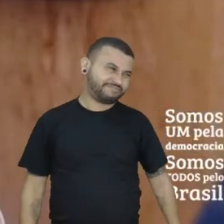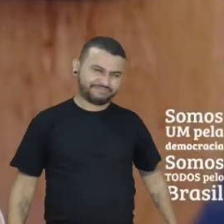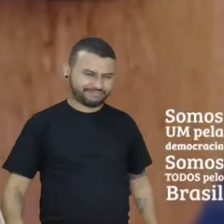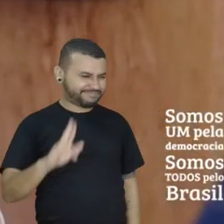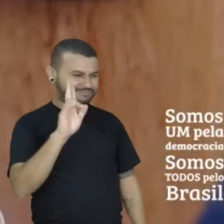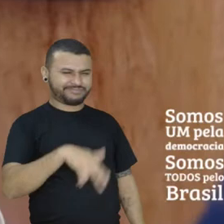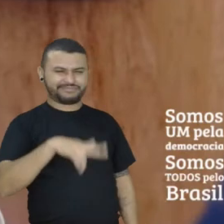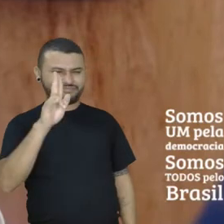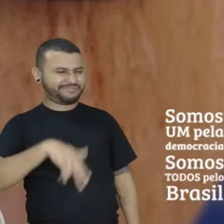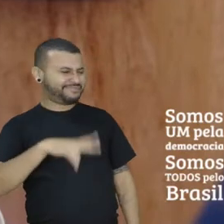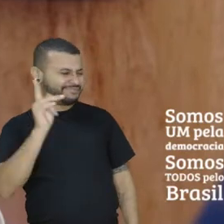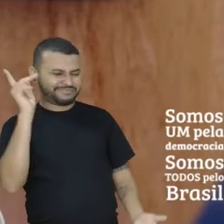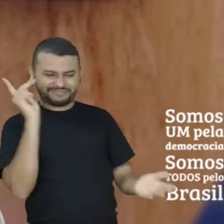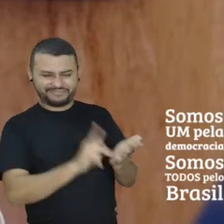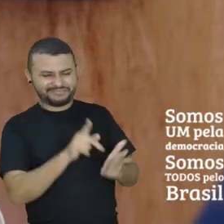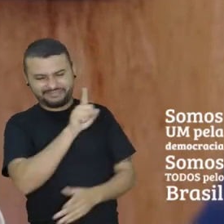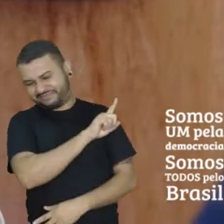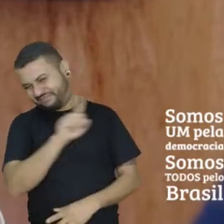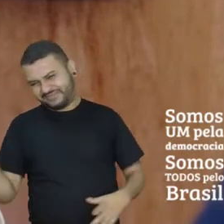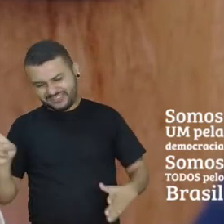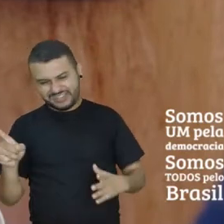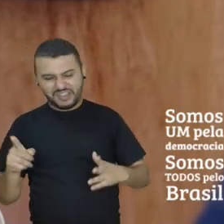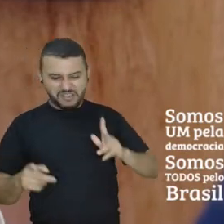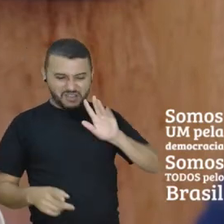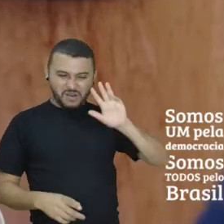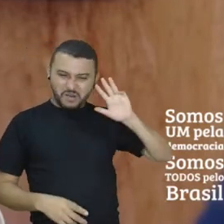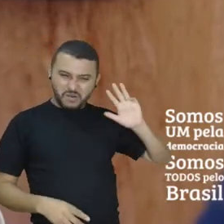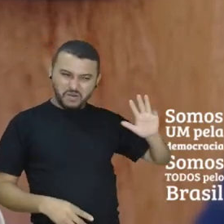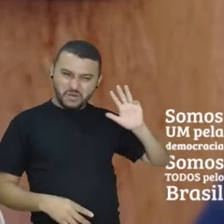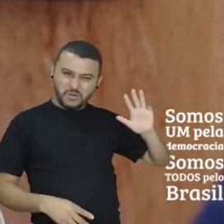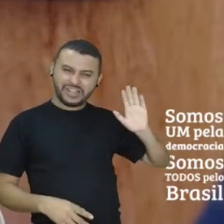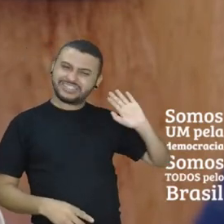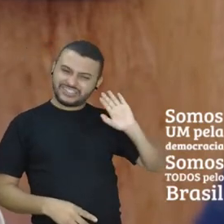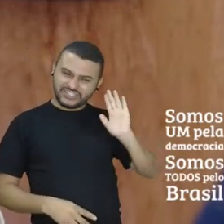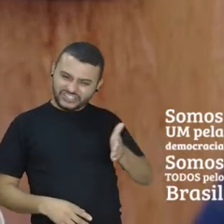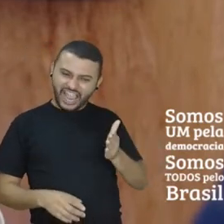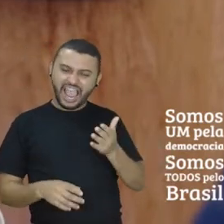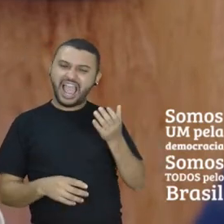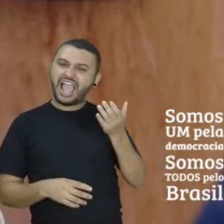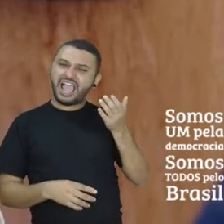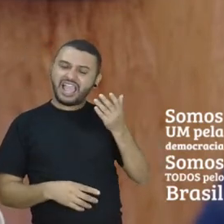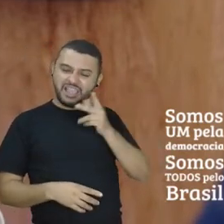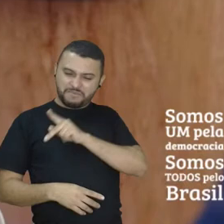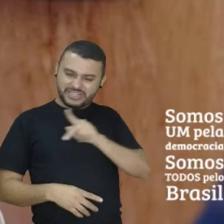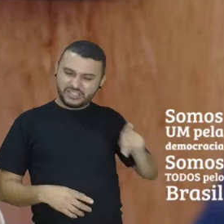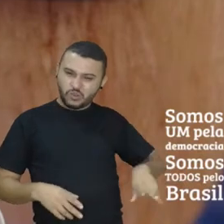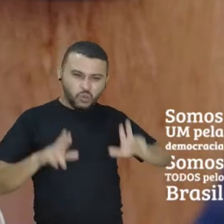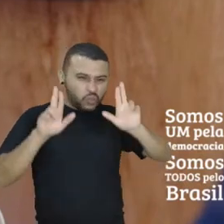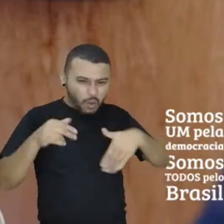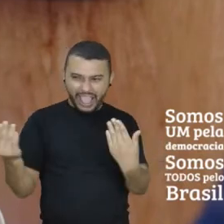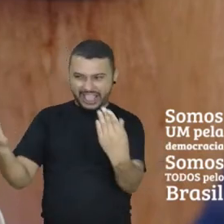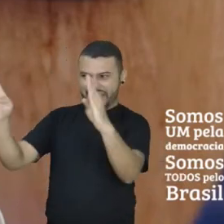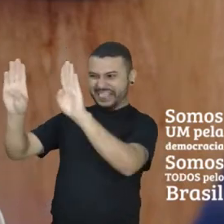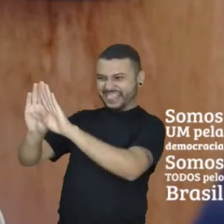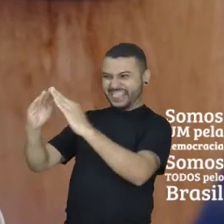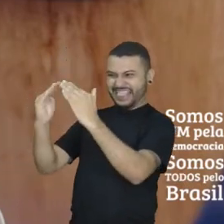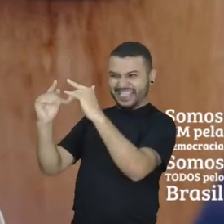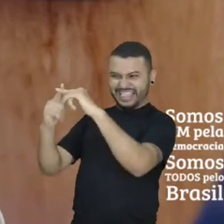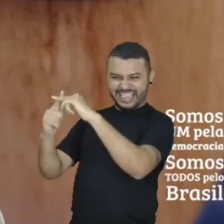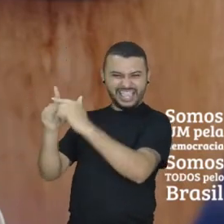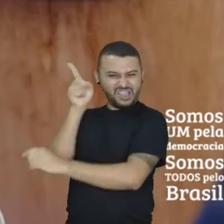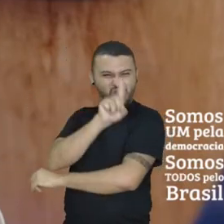nenhuma hipótese. Primeiro, o presidente Lula já foi presidente 8 anos e não fechou igreja nenhuma. Pelo